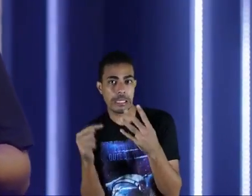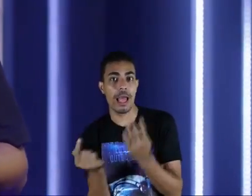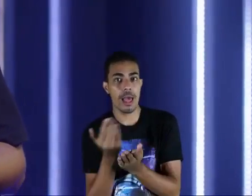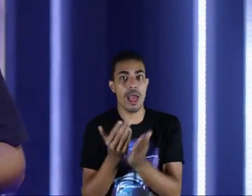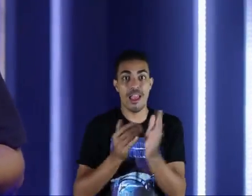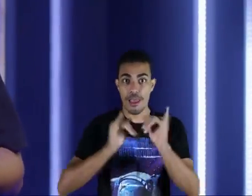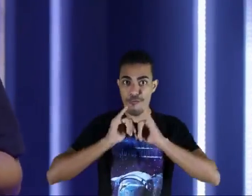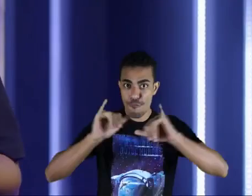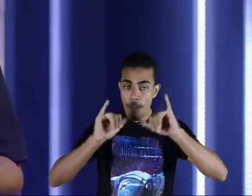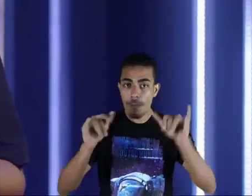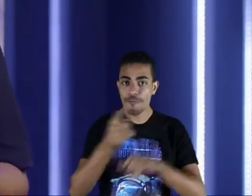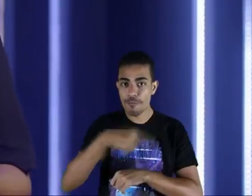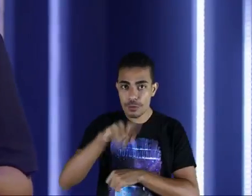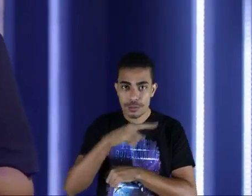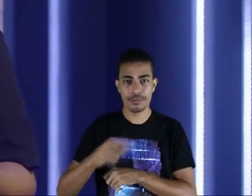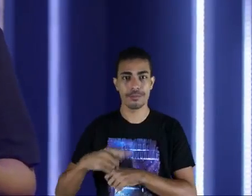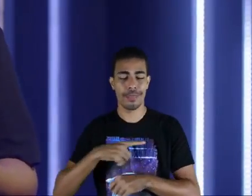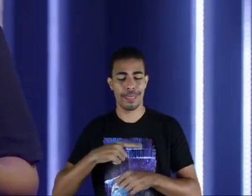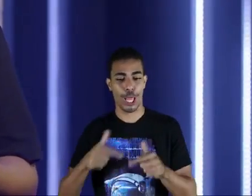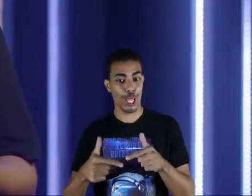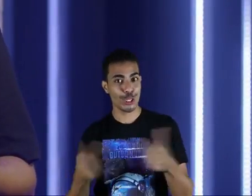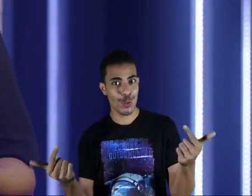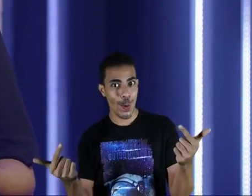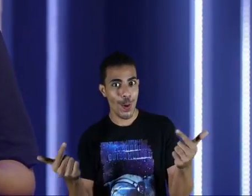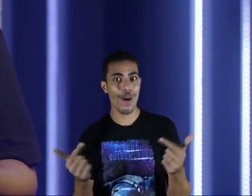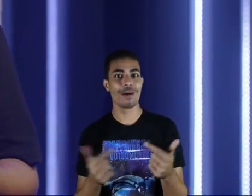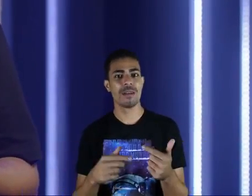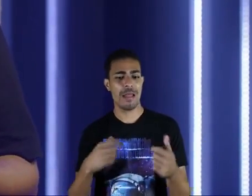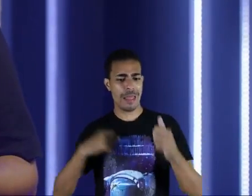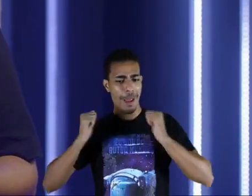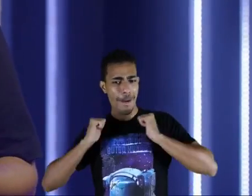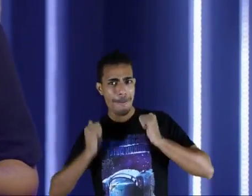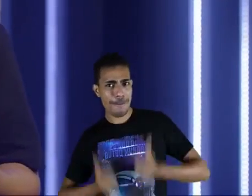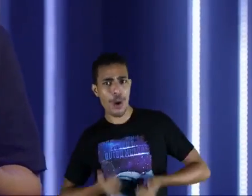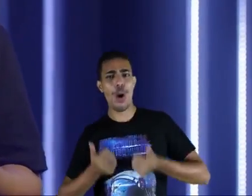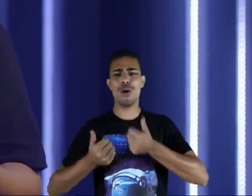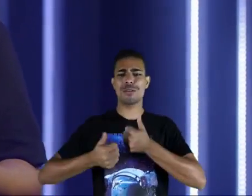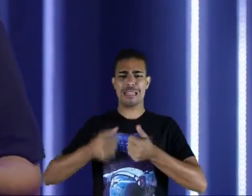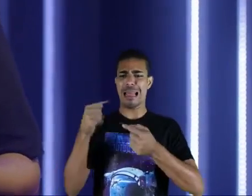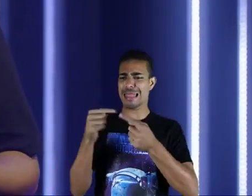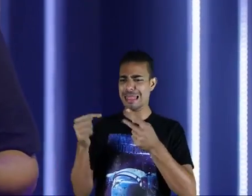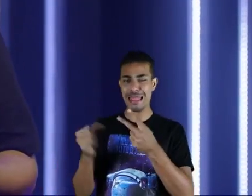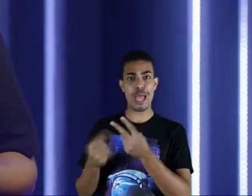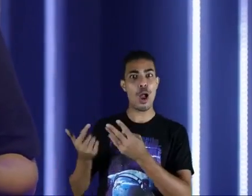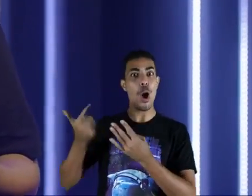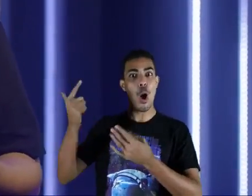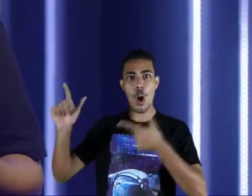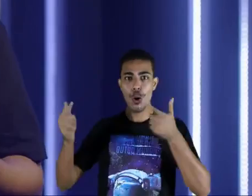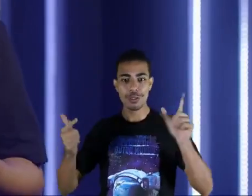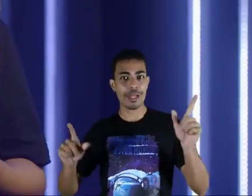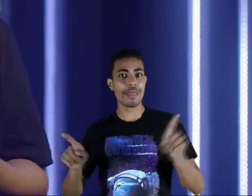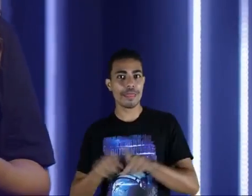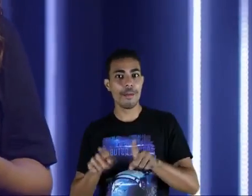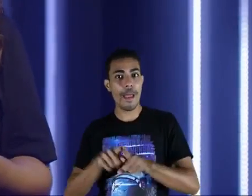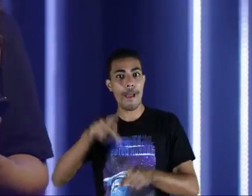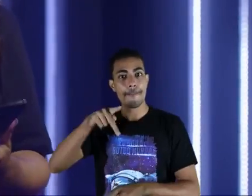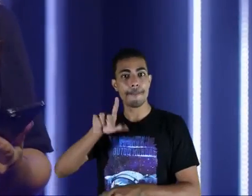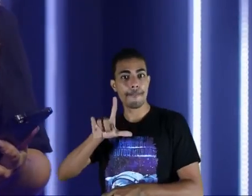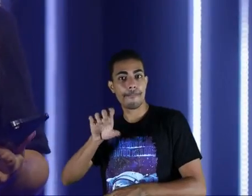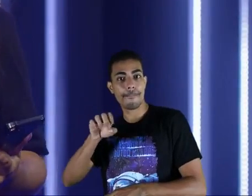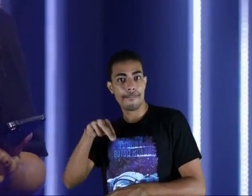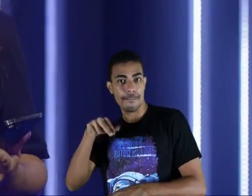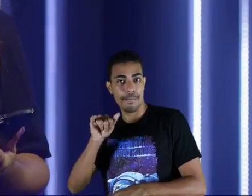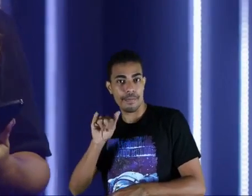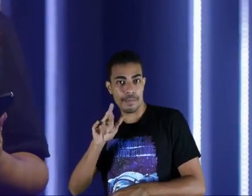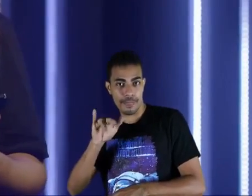você ficar ligado, porque a gente tem sorteio de bolsas, de outros itens, a gente tem as plenárias. Então você que de repente